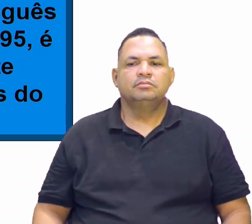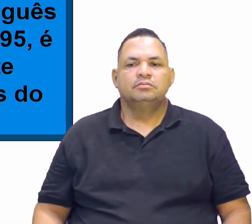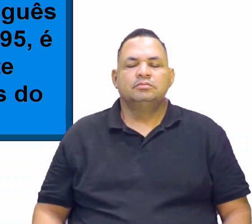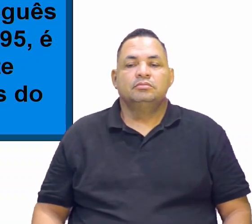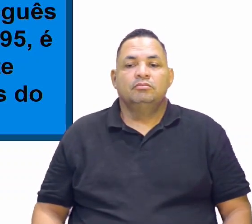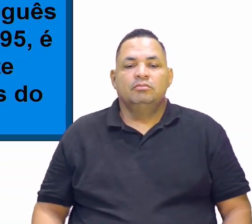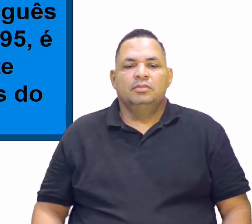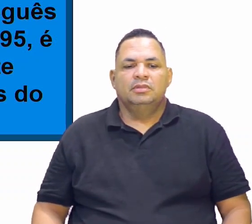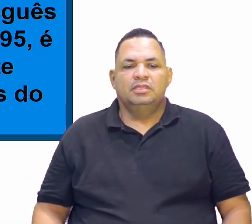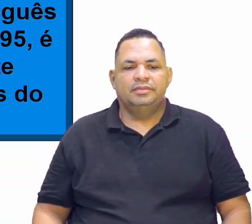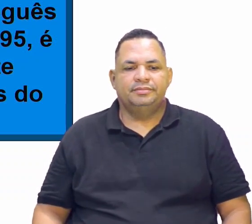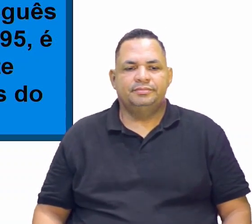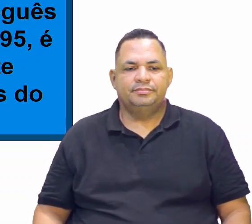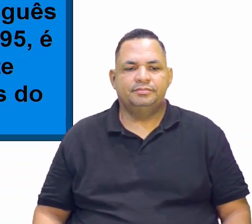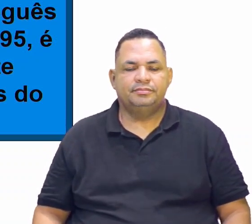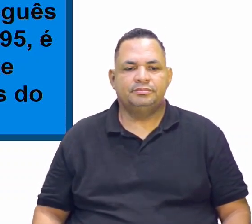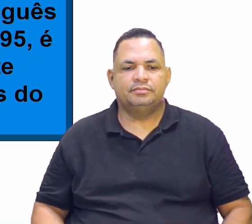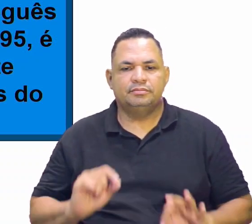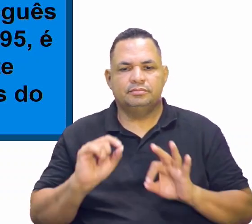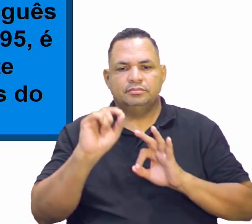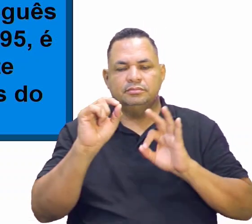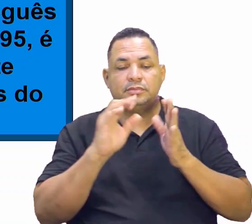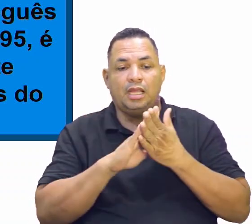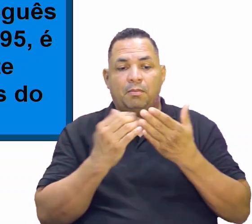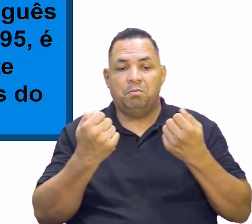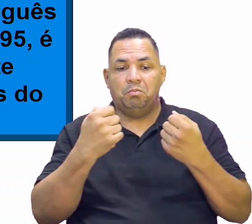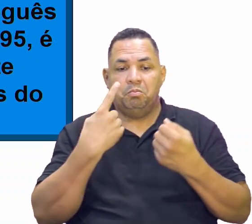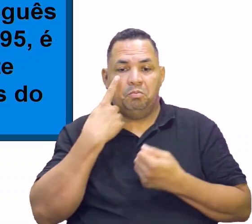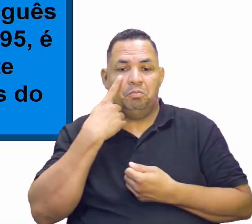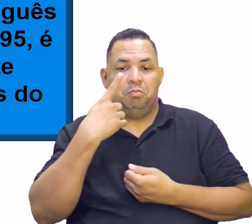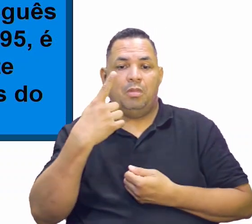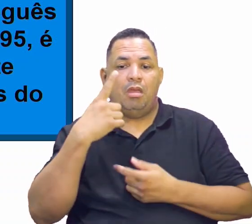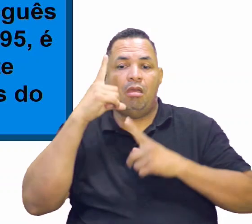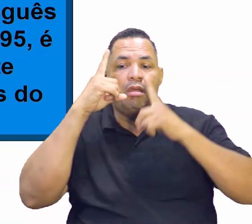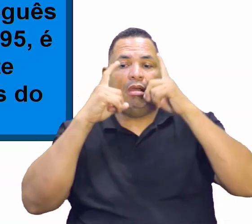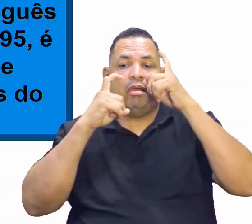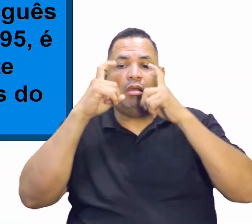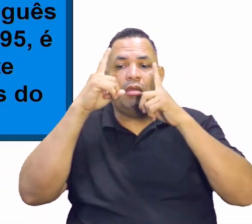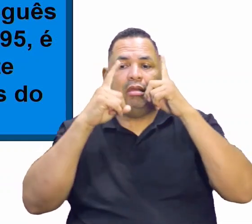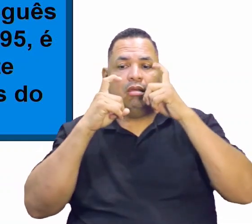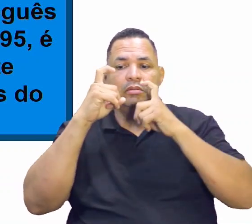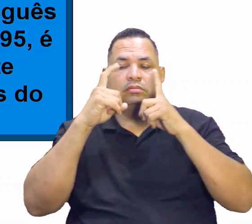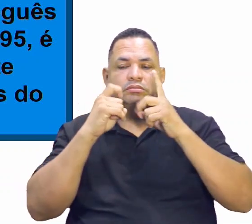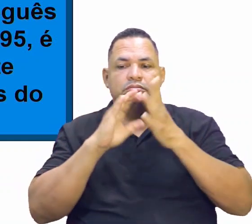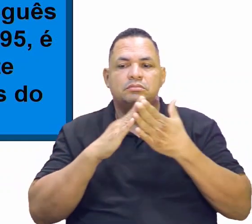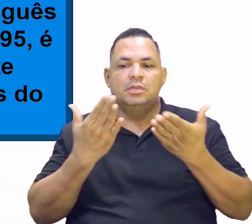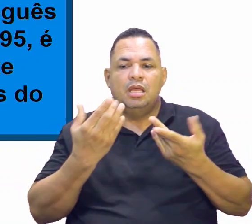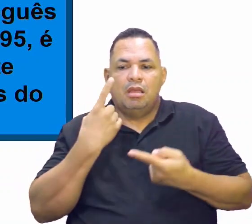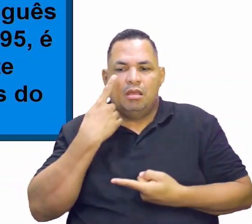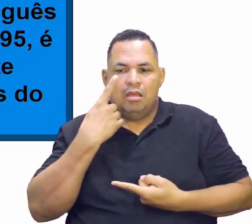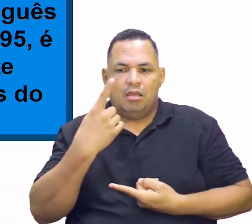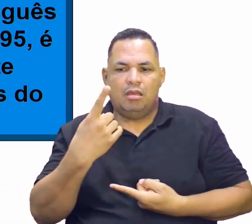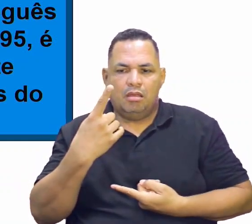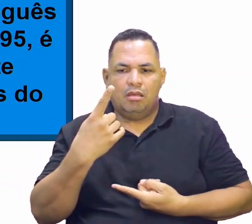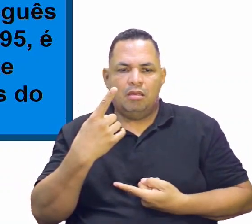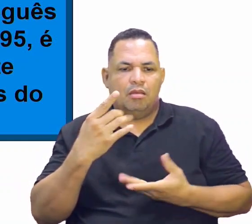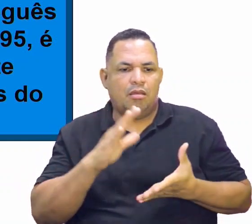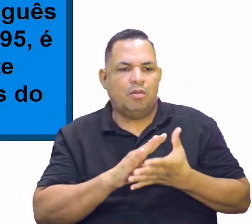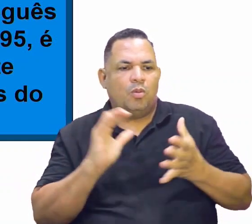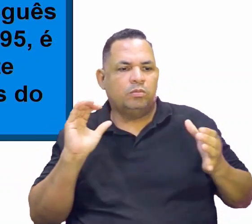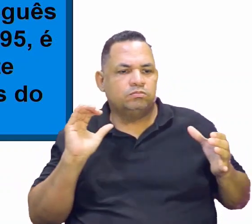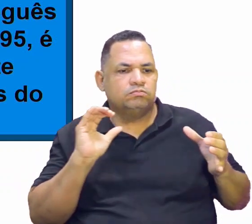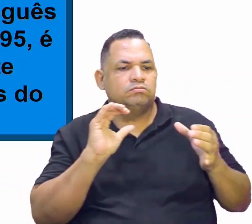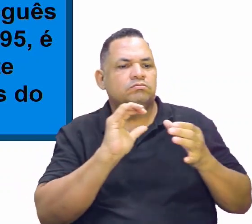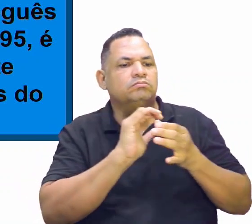Só o que está mais próximo que dá para verificar a expressão. E você logo vê um